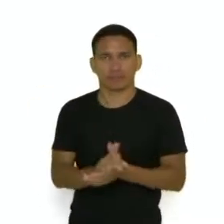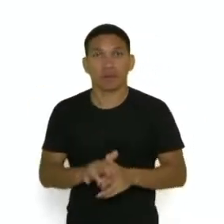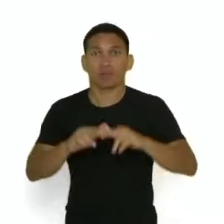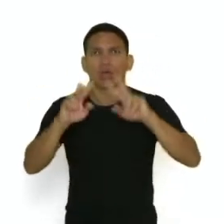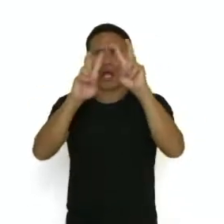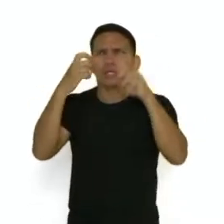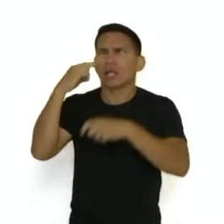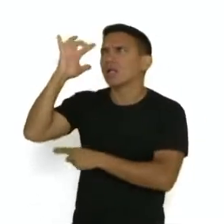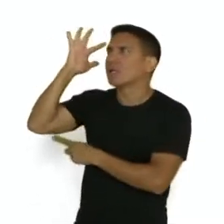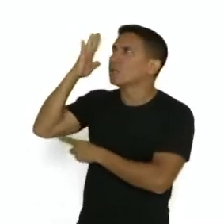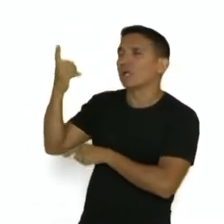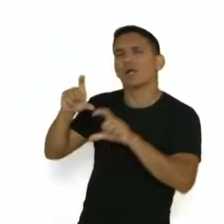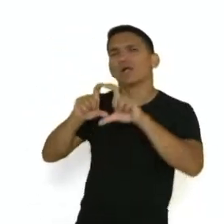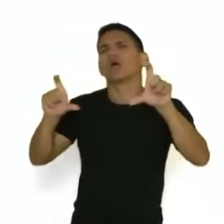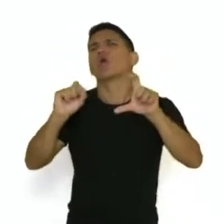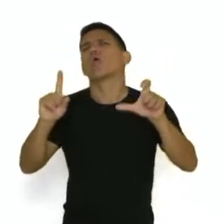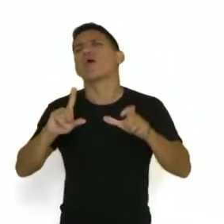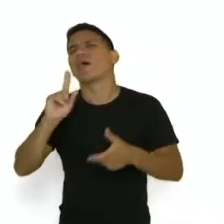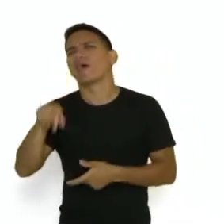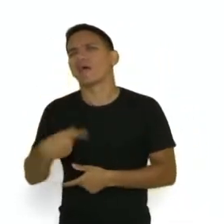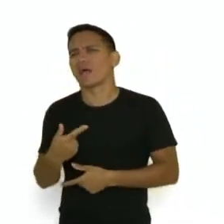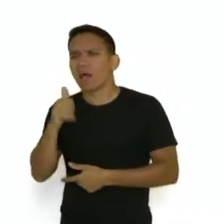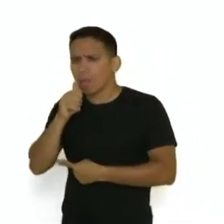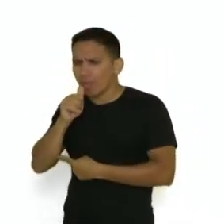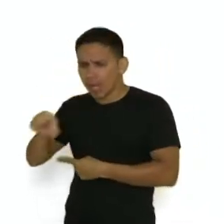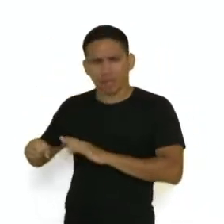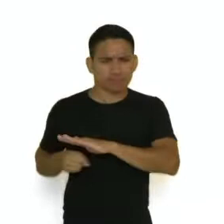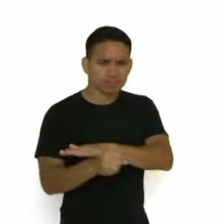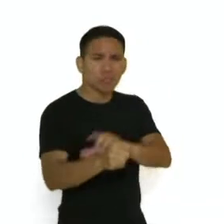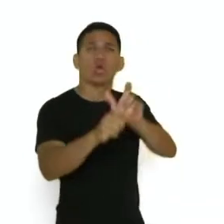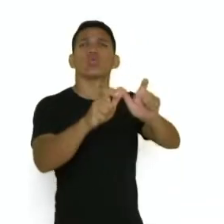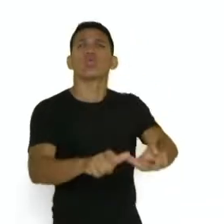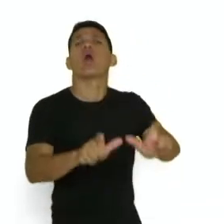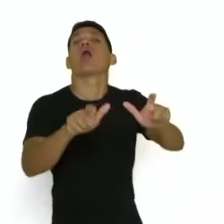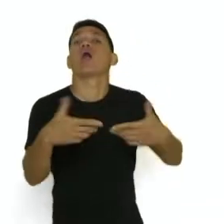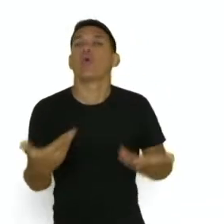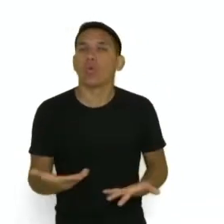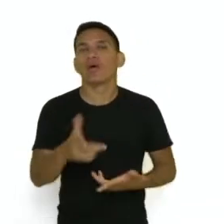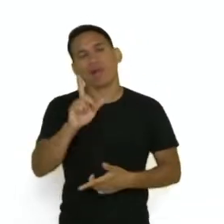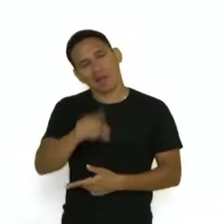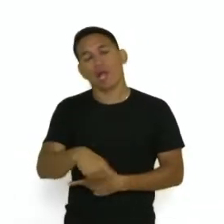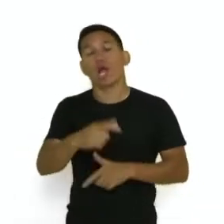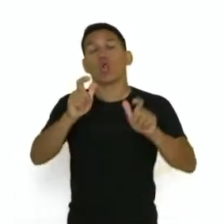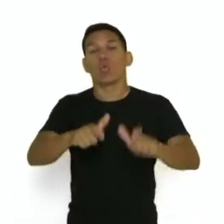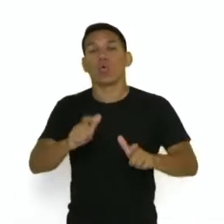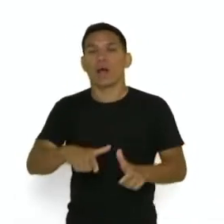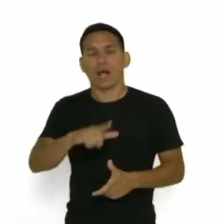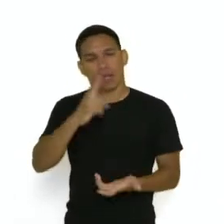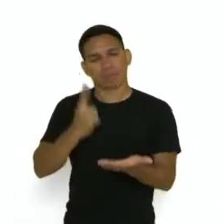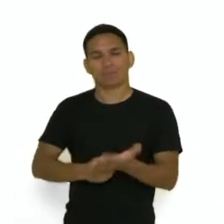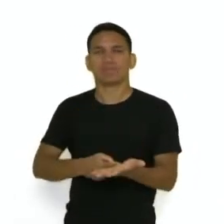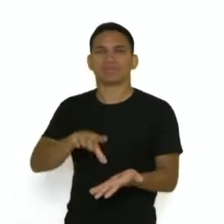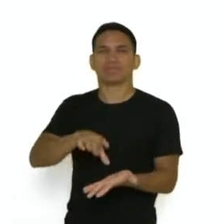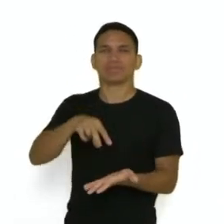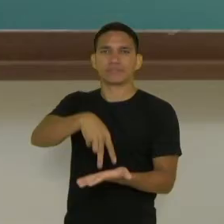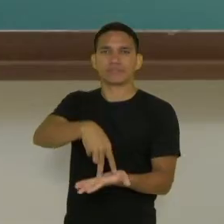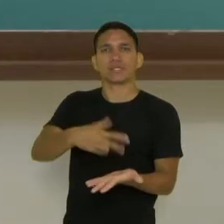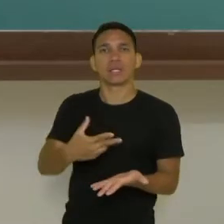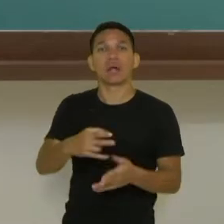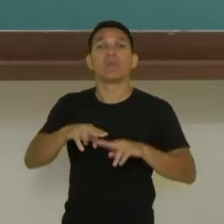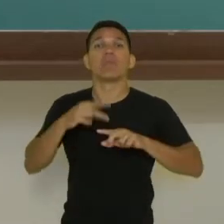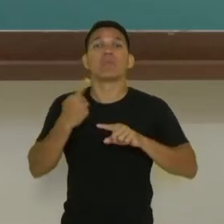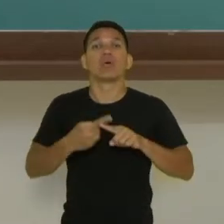no lugar em que elas tomam as decisões. E aí o subtítulo diz, o mundo ainda é dos homens. Isso aqui foi publicado